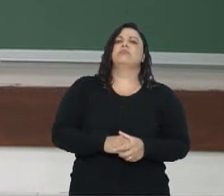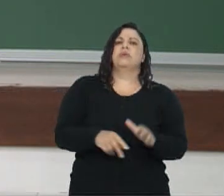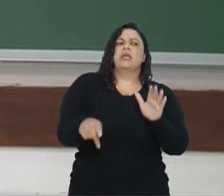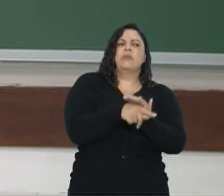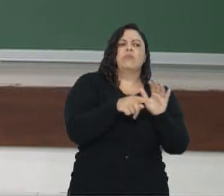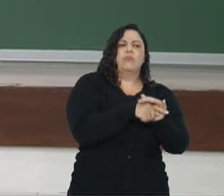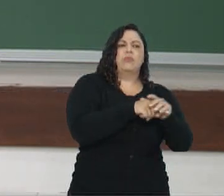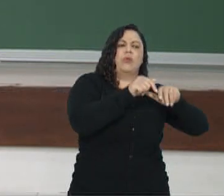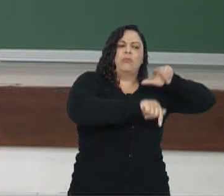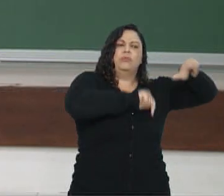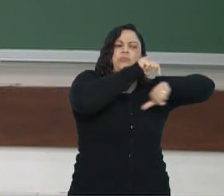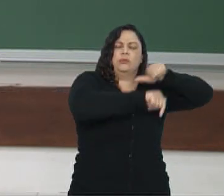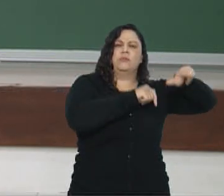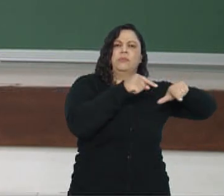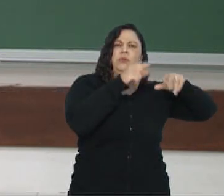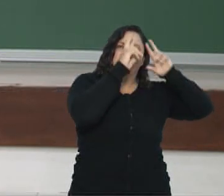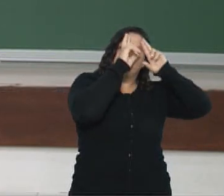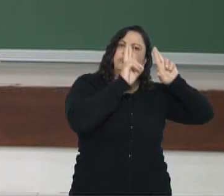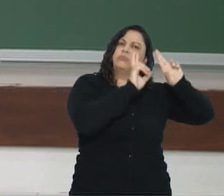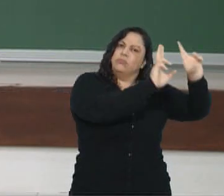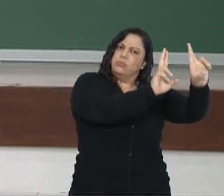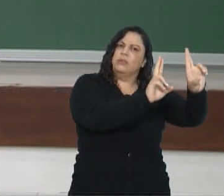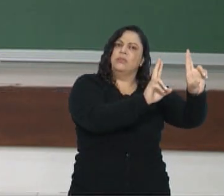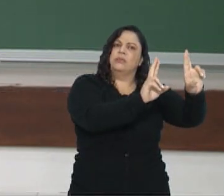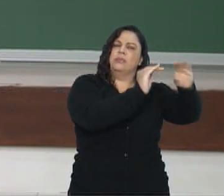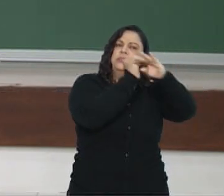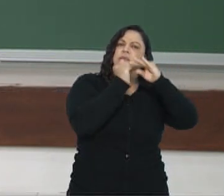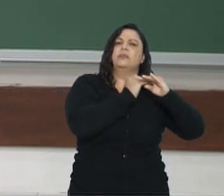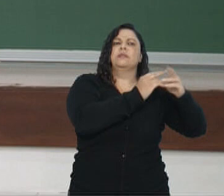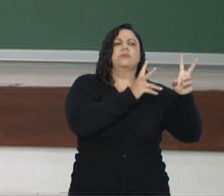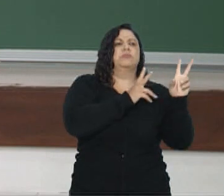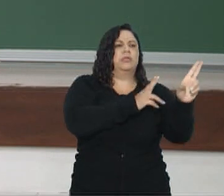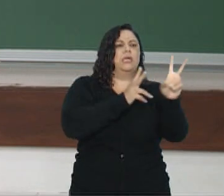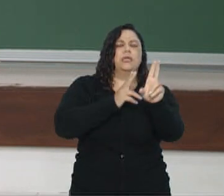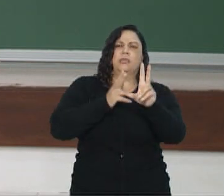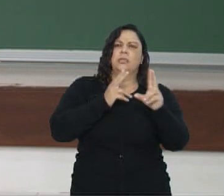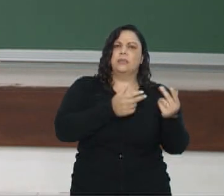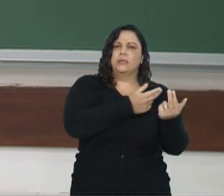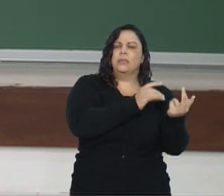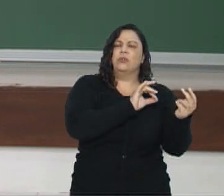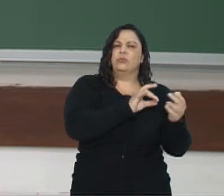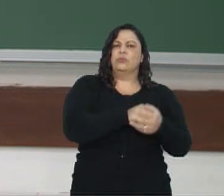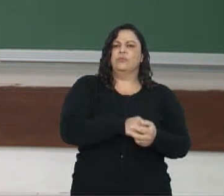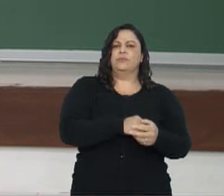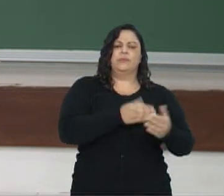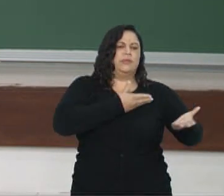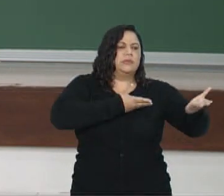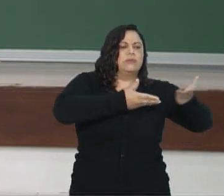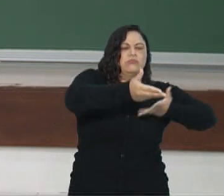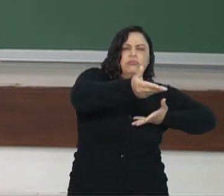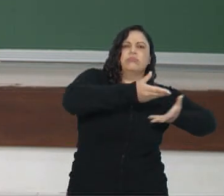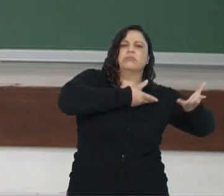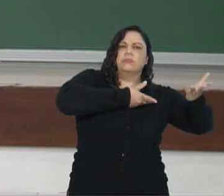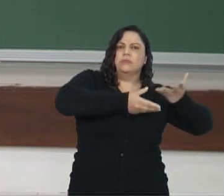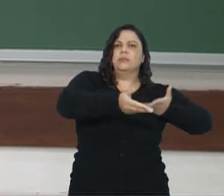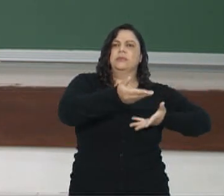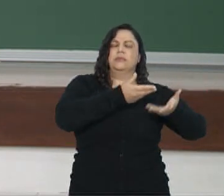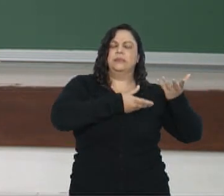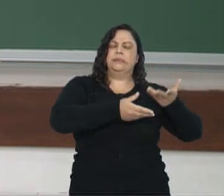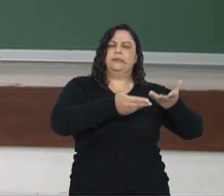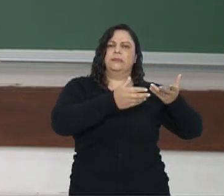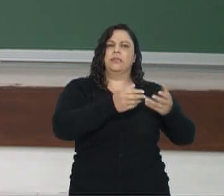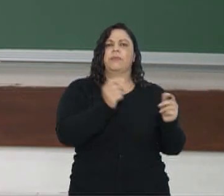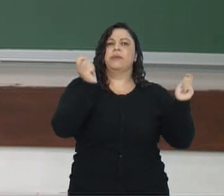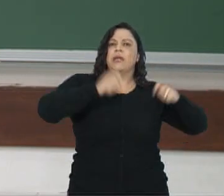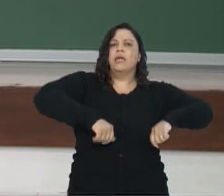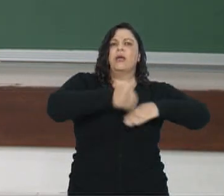entre eles. Um respeitando ao outro, um tolerando ao outro, um sendo solidário com o outro. Essa é a forma de